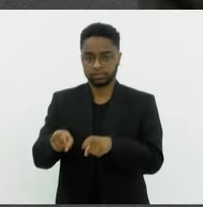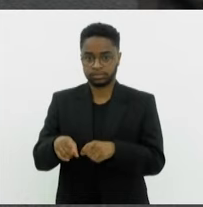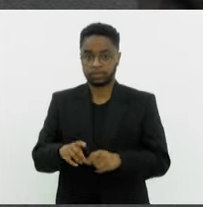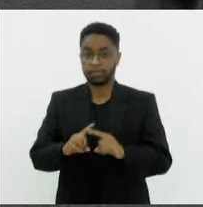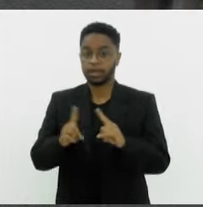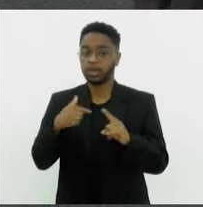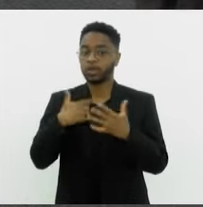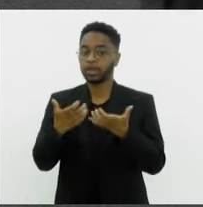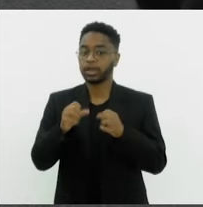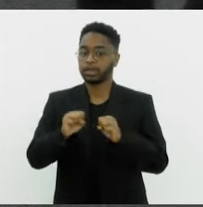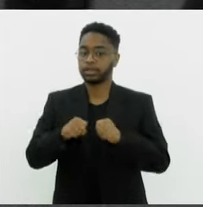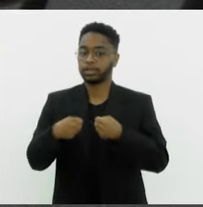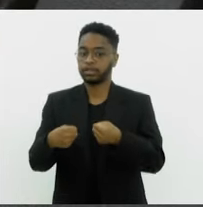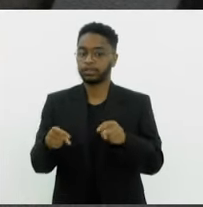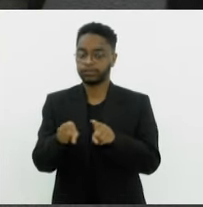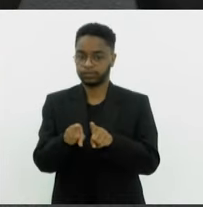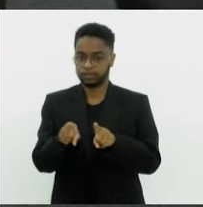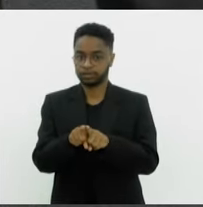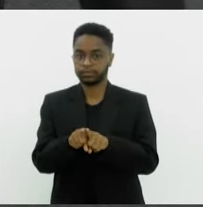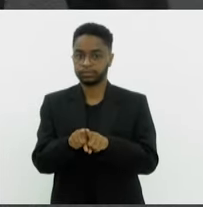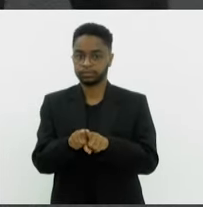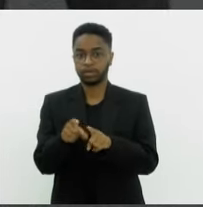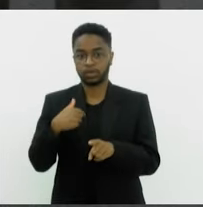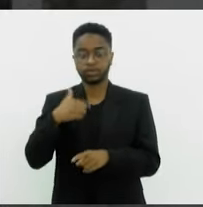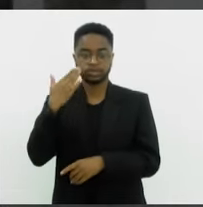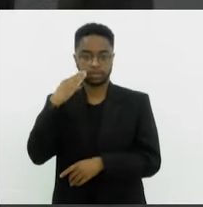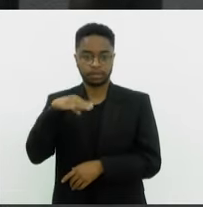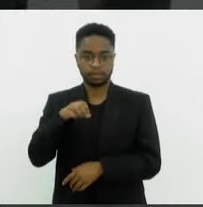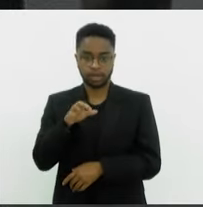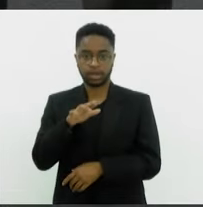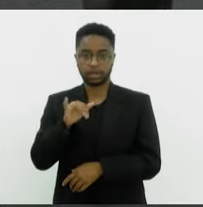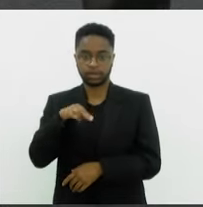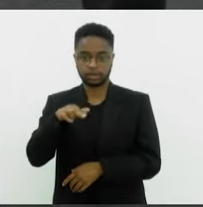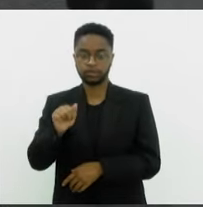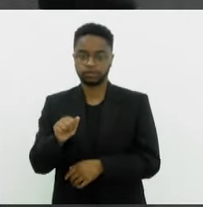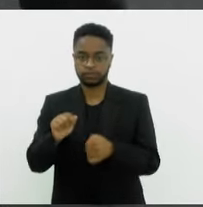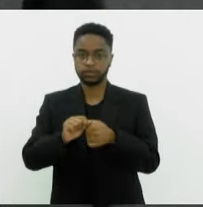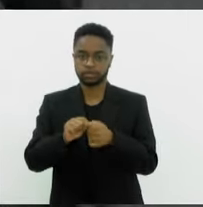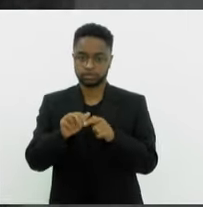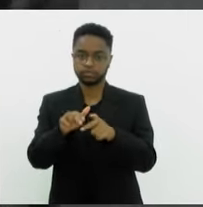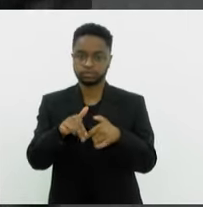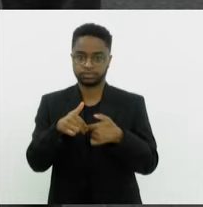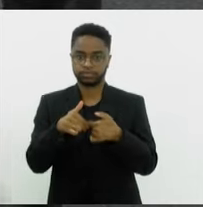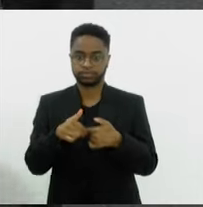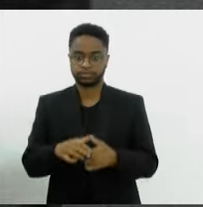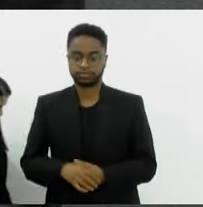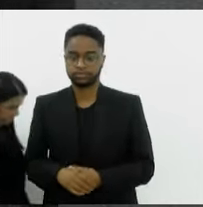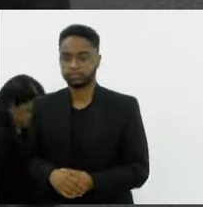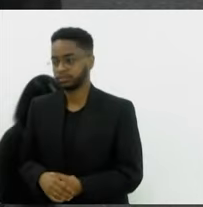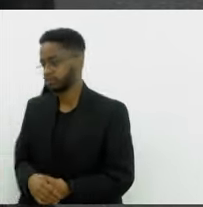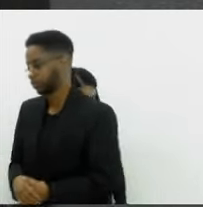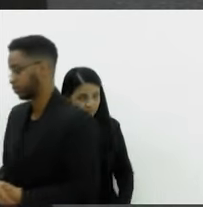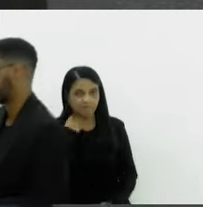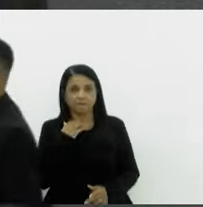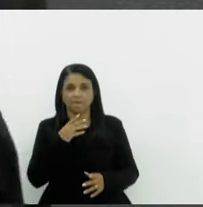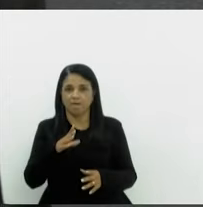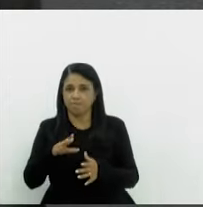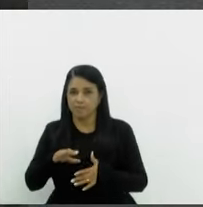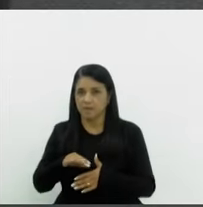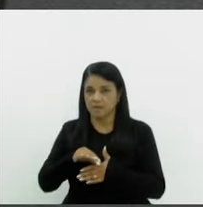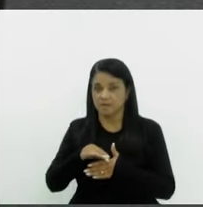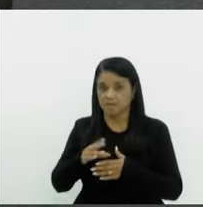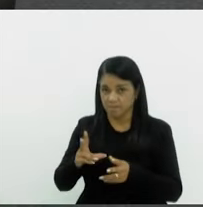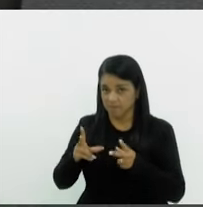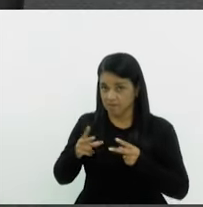defender, e sei que a Marina fez por isso, porque é uma militante histórica, forjada e